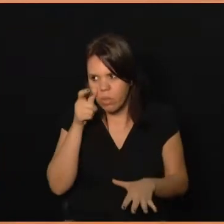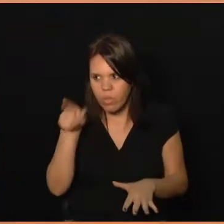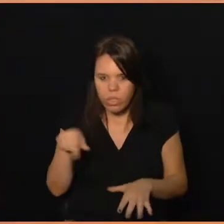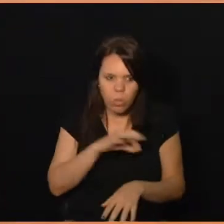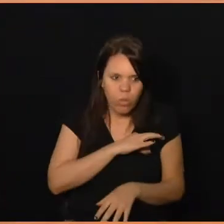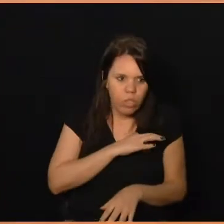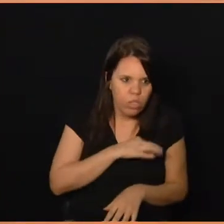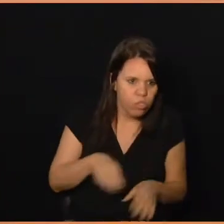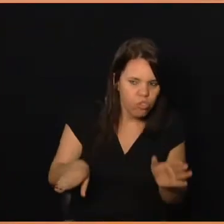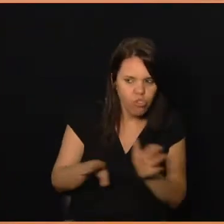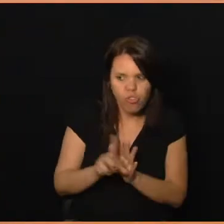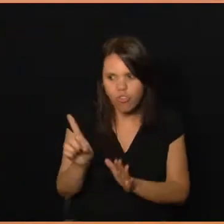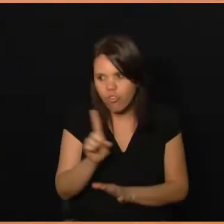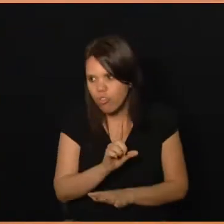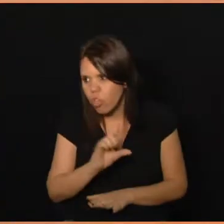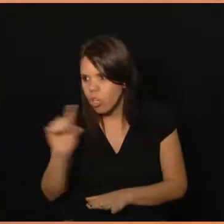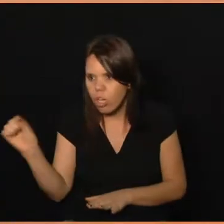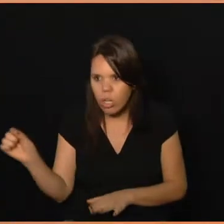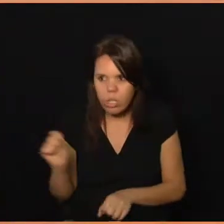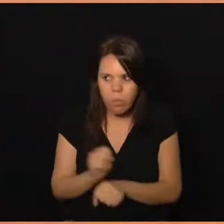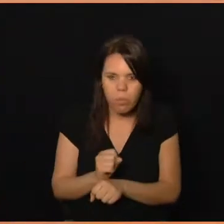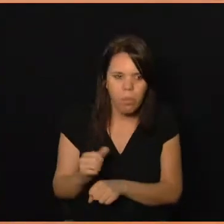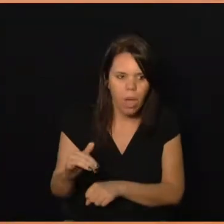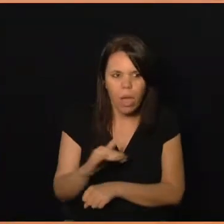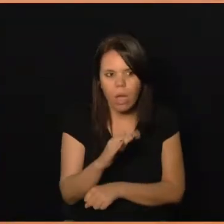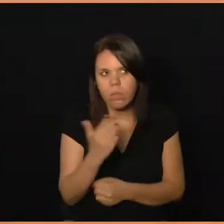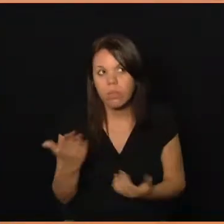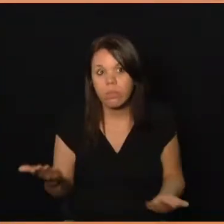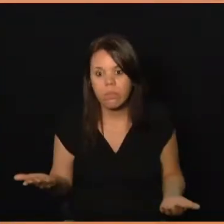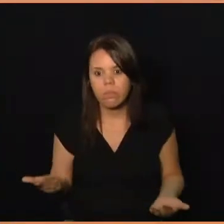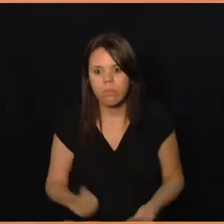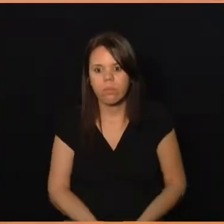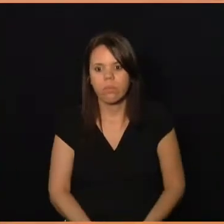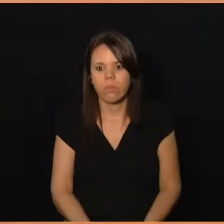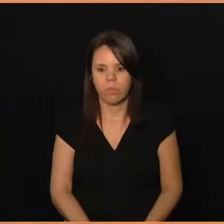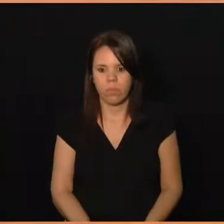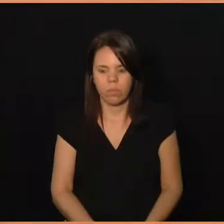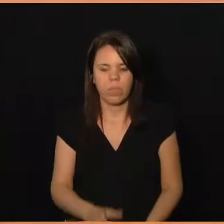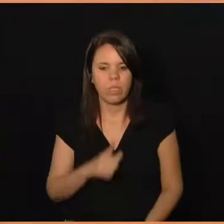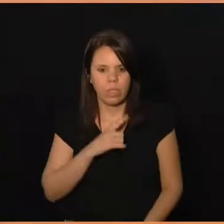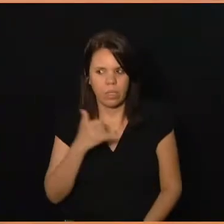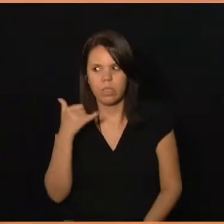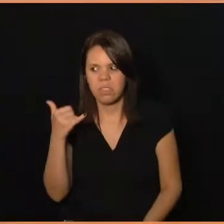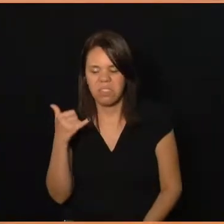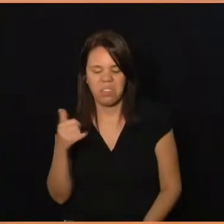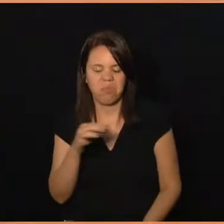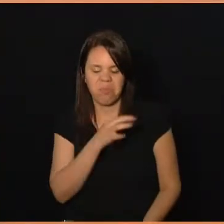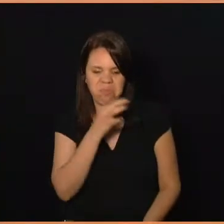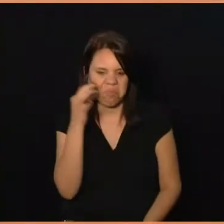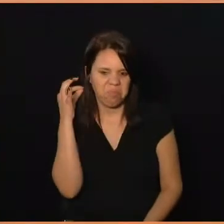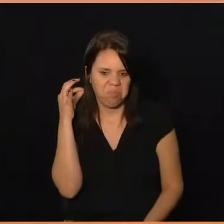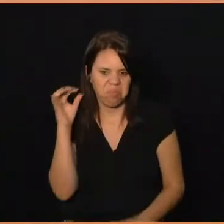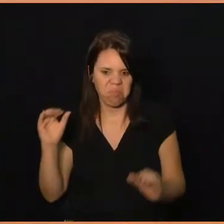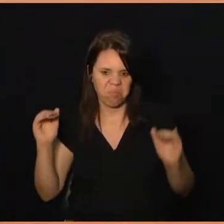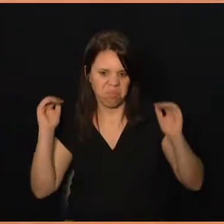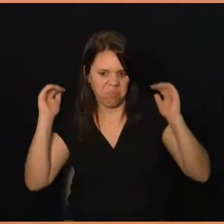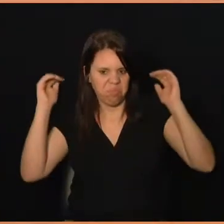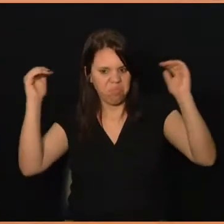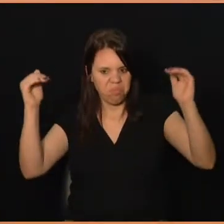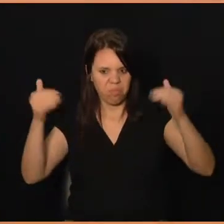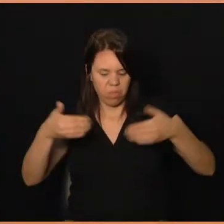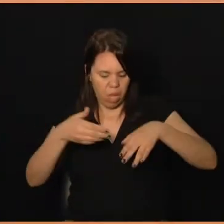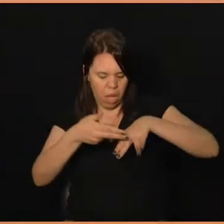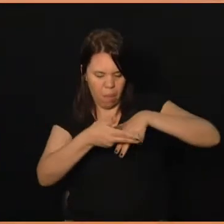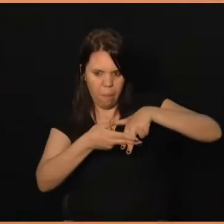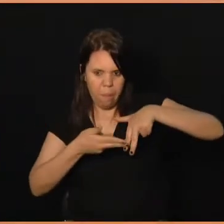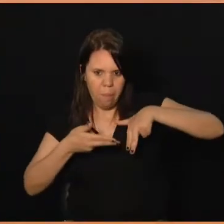polícia chega, se a polícia sai, se a polícia passa. Ele tem o celular da moda, ele tem a bermuda da